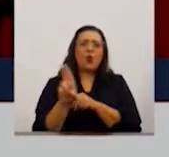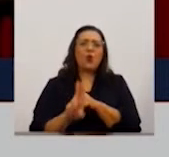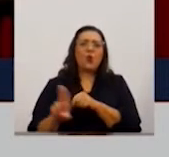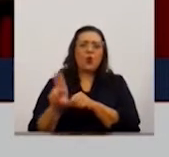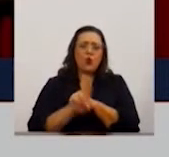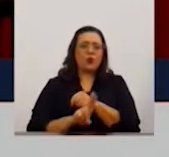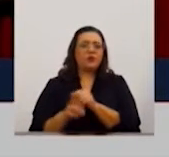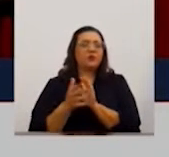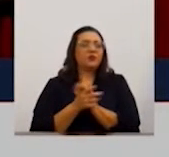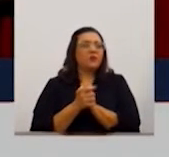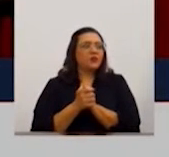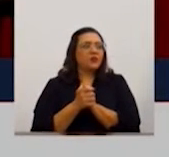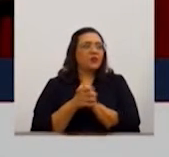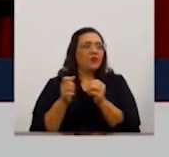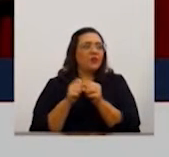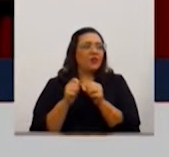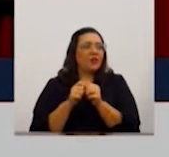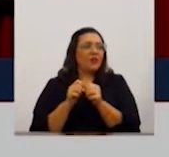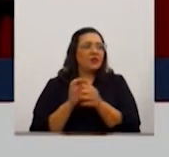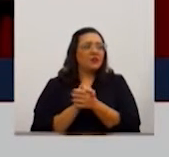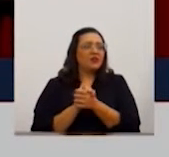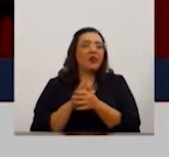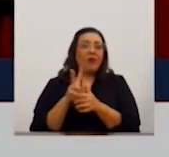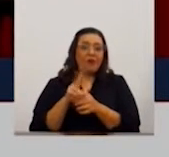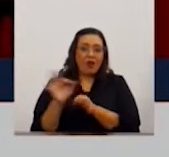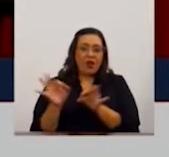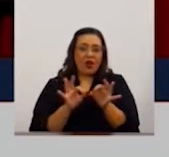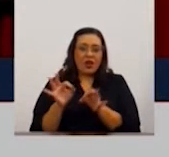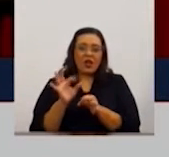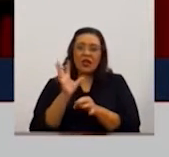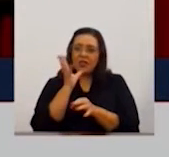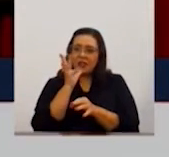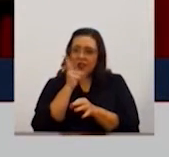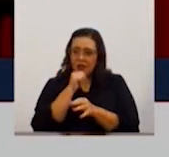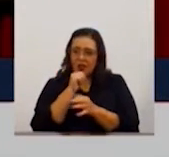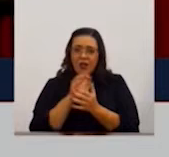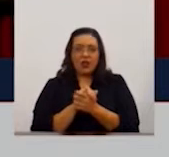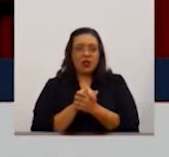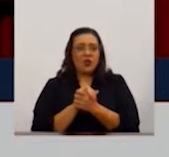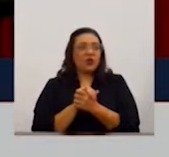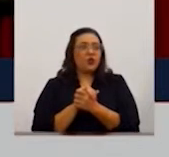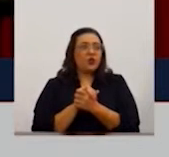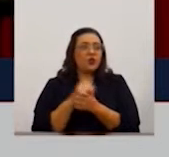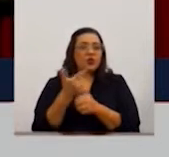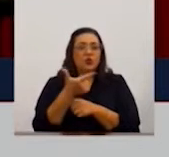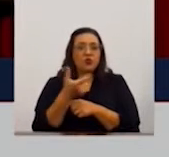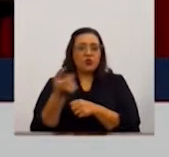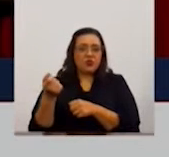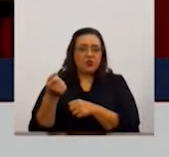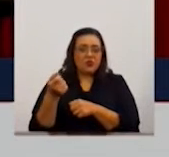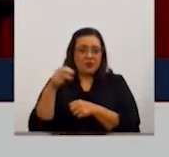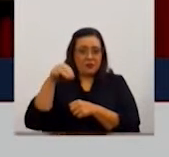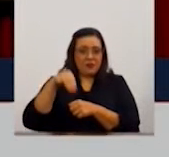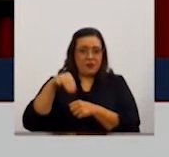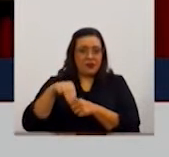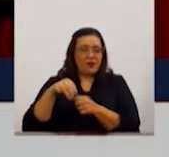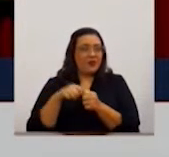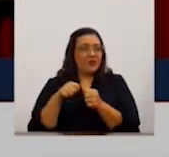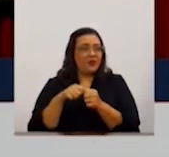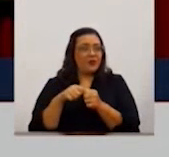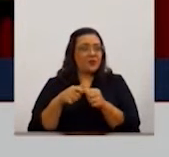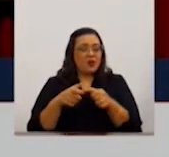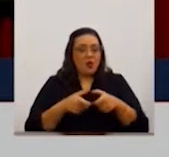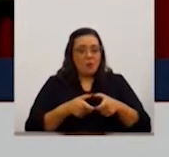Rui Hernandes. Vai ser uma obra demorada, vai ser quase 200 metros que nós vamos ter que trocar